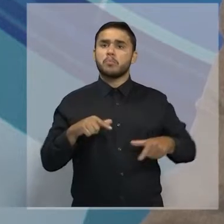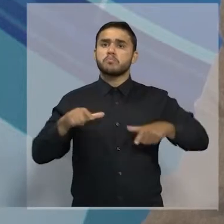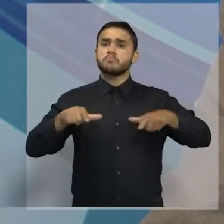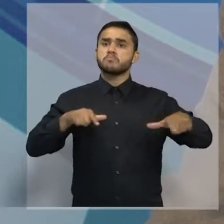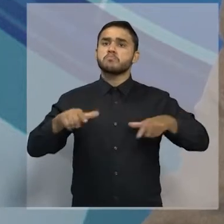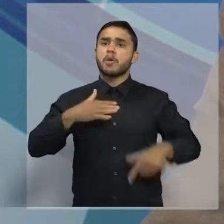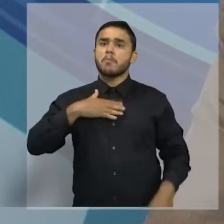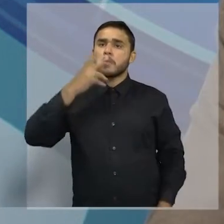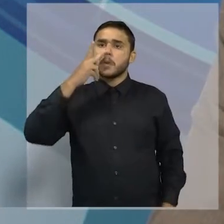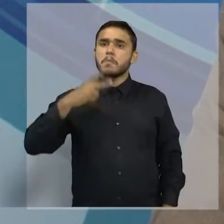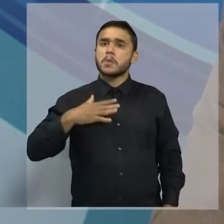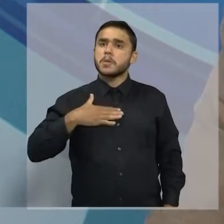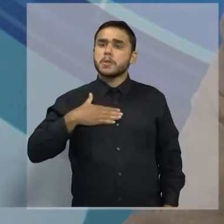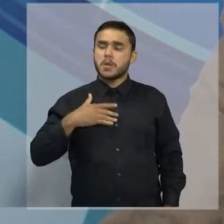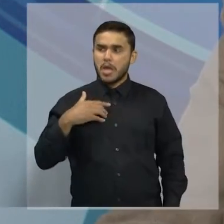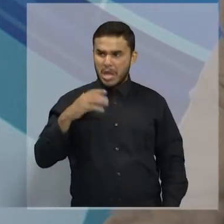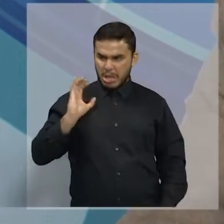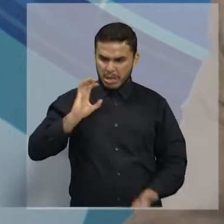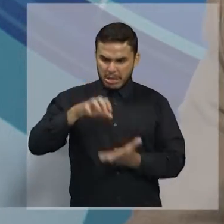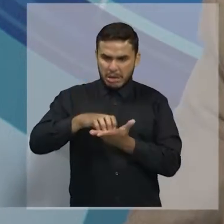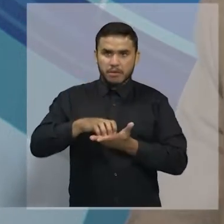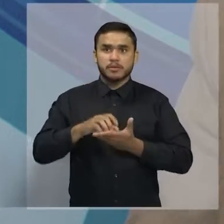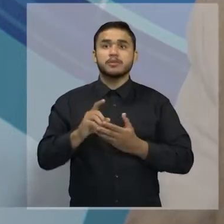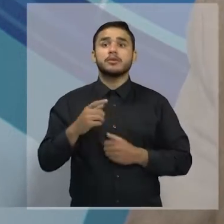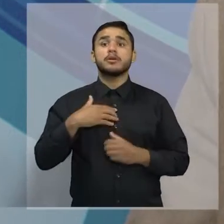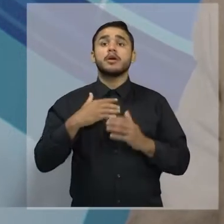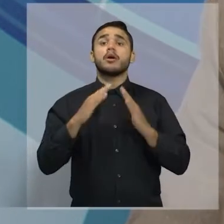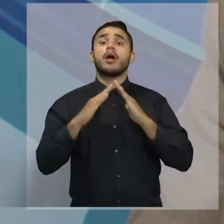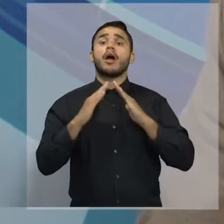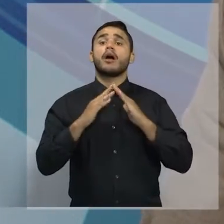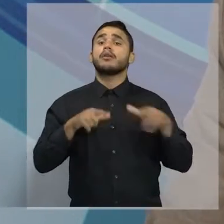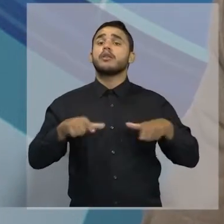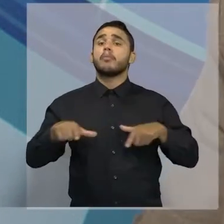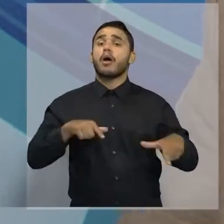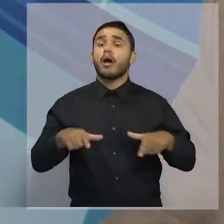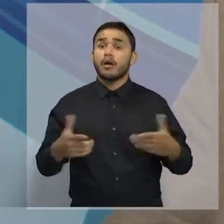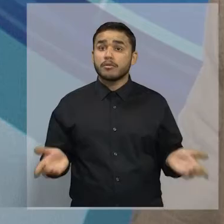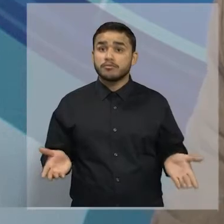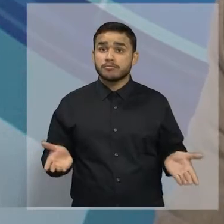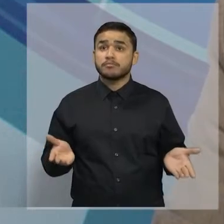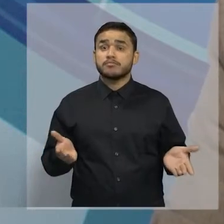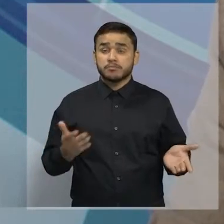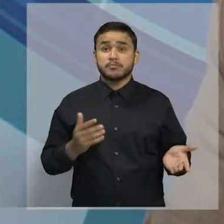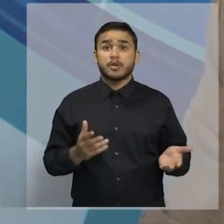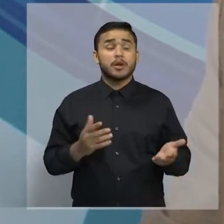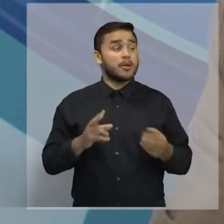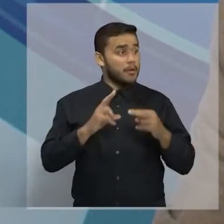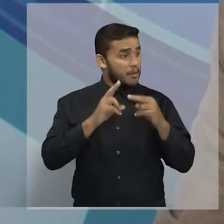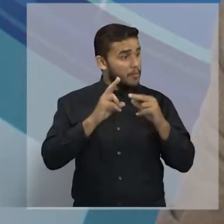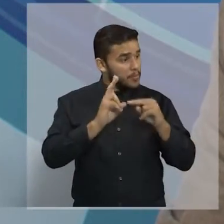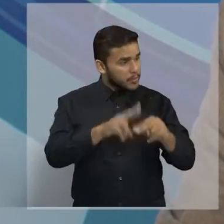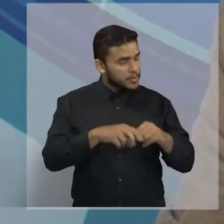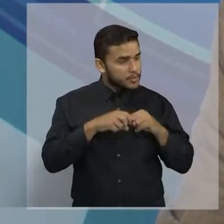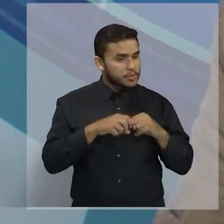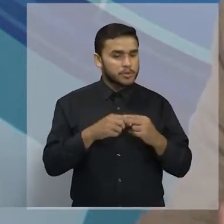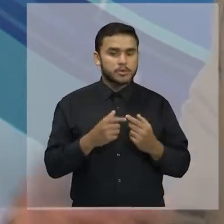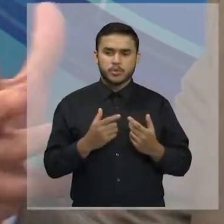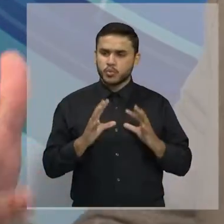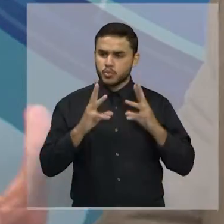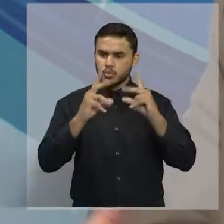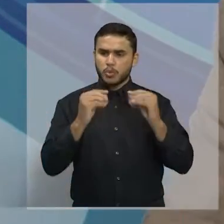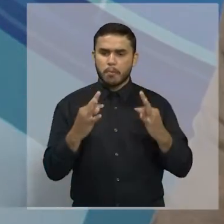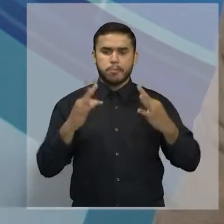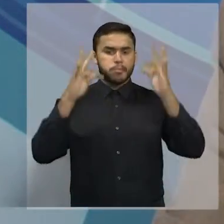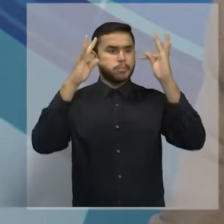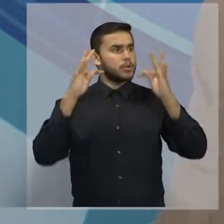trabalha para si, aumentou muito quem trabalha em casa, porque isso, o trabalho remoto ganhou